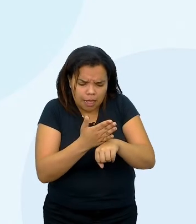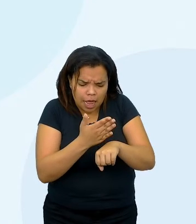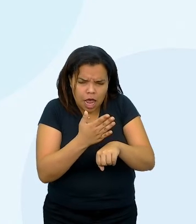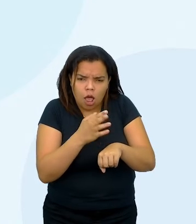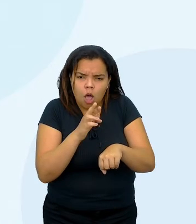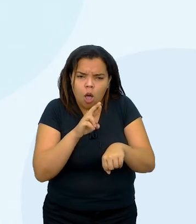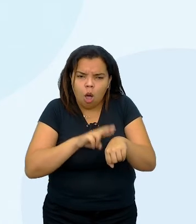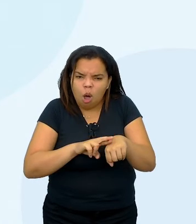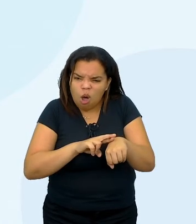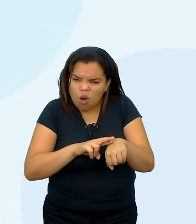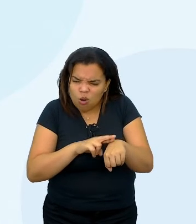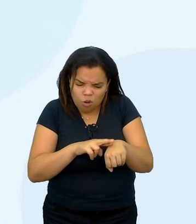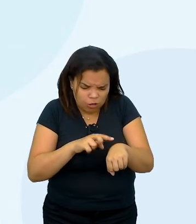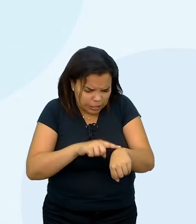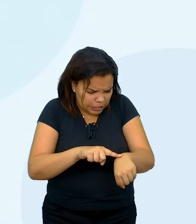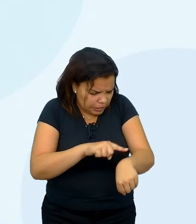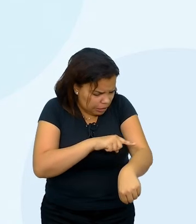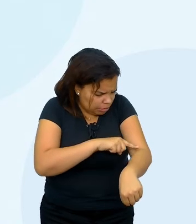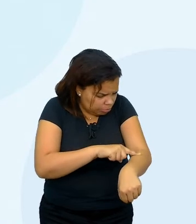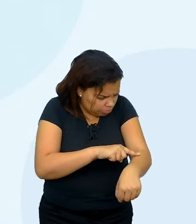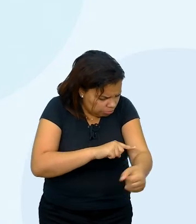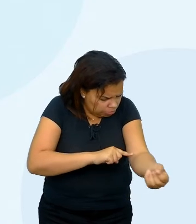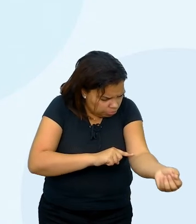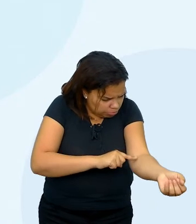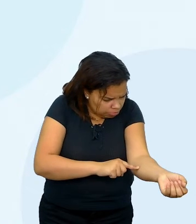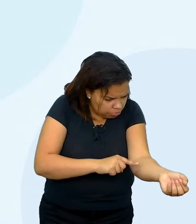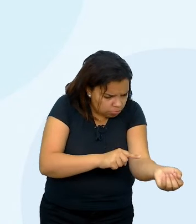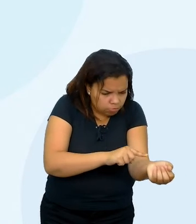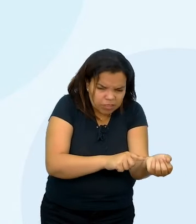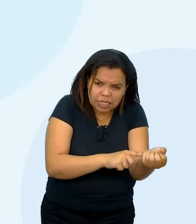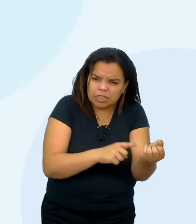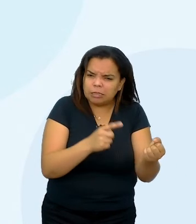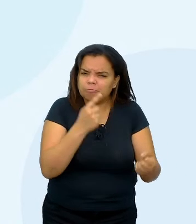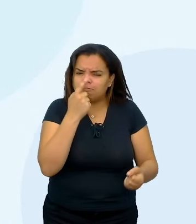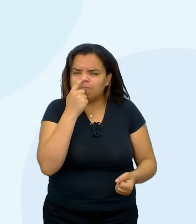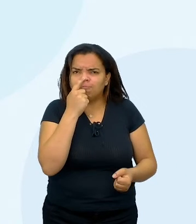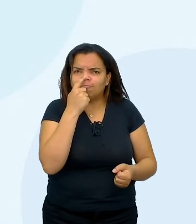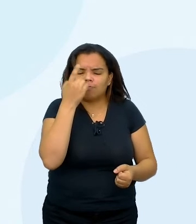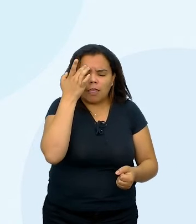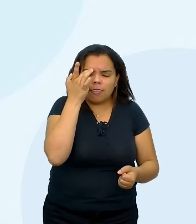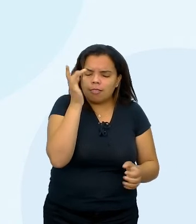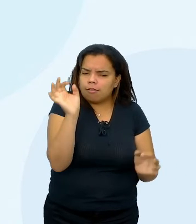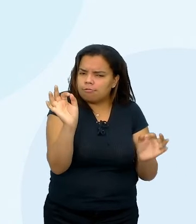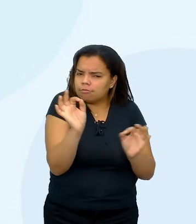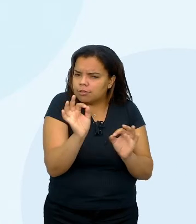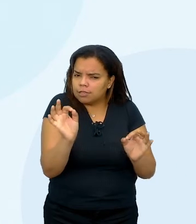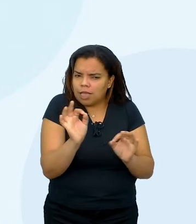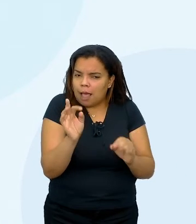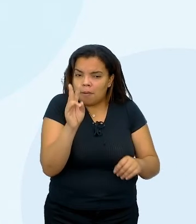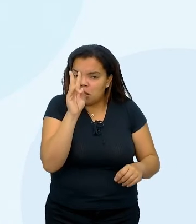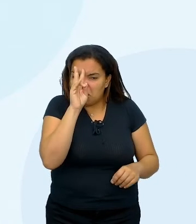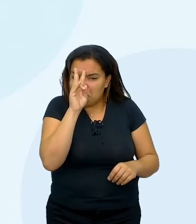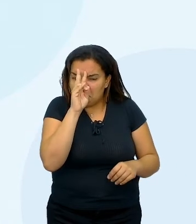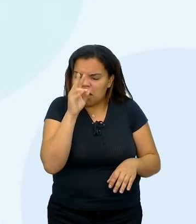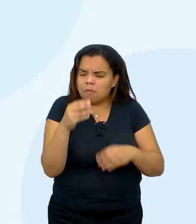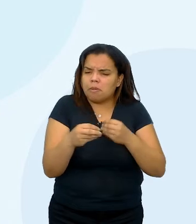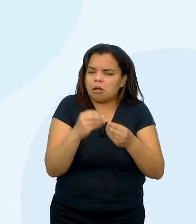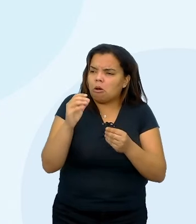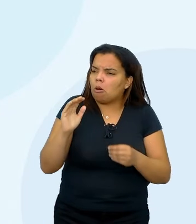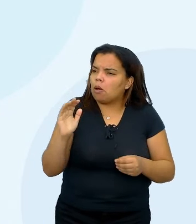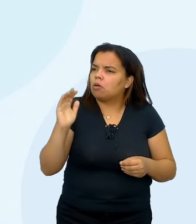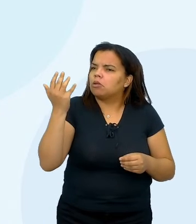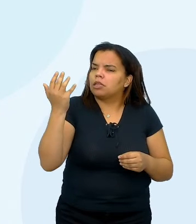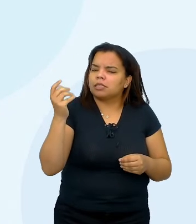roxas pela pele, né? Uma lesão, por exemplo, que a pessoa não sabe, né, não se lembra como